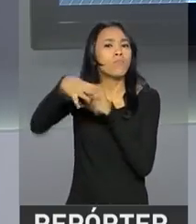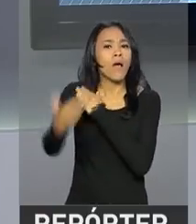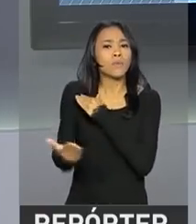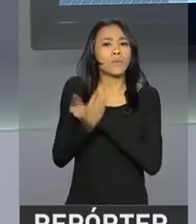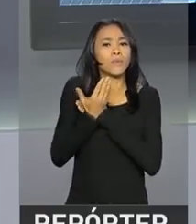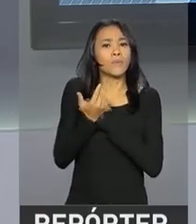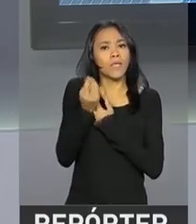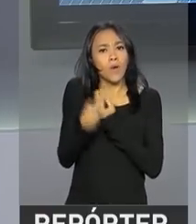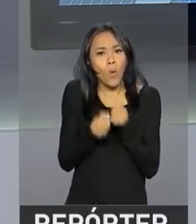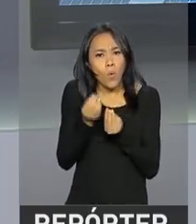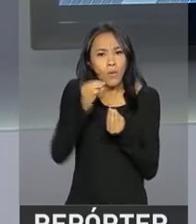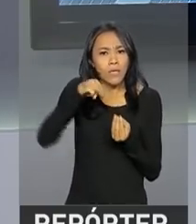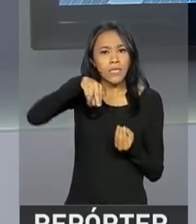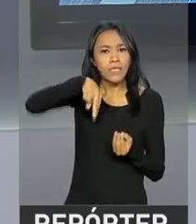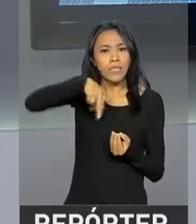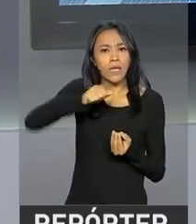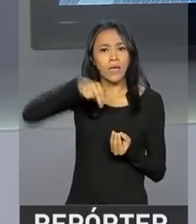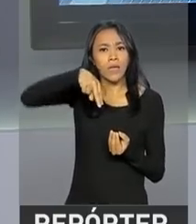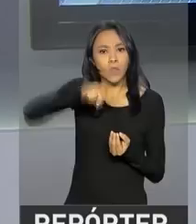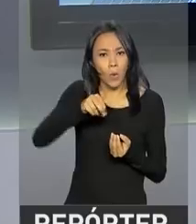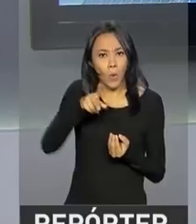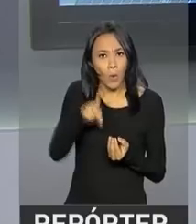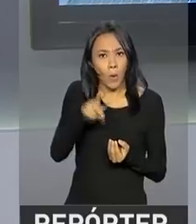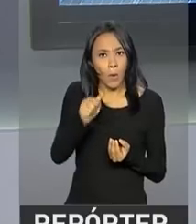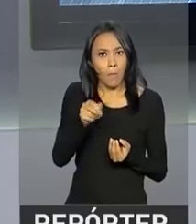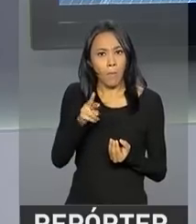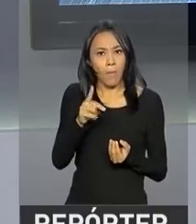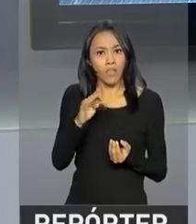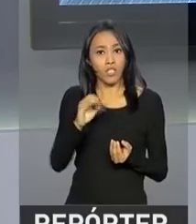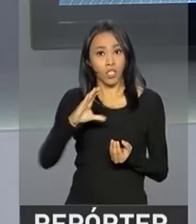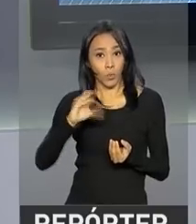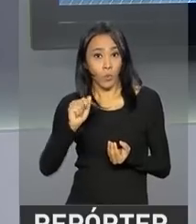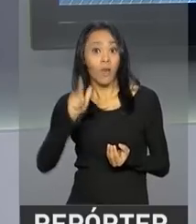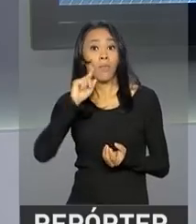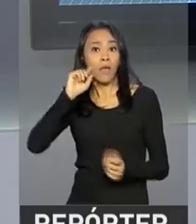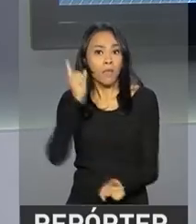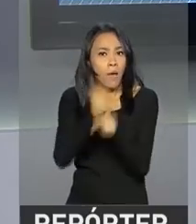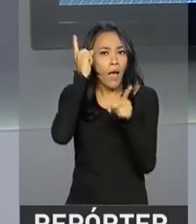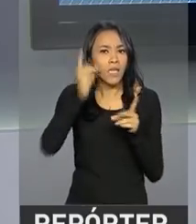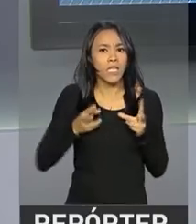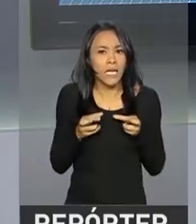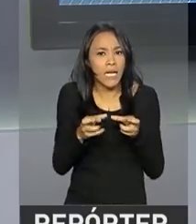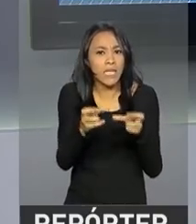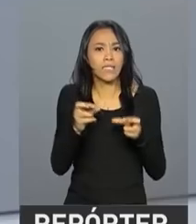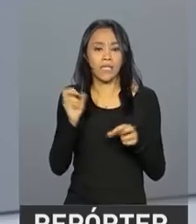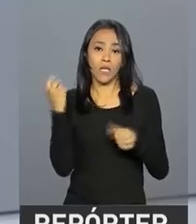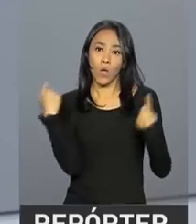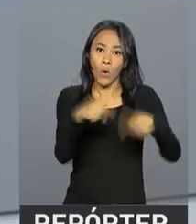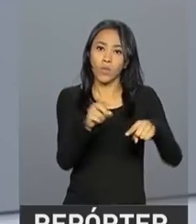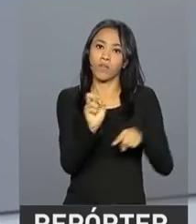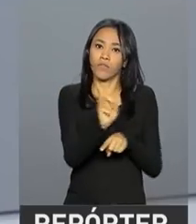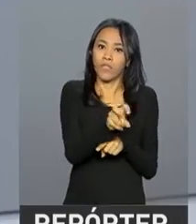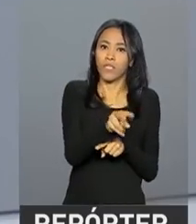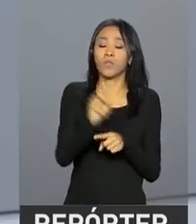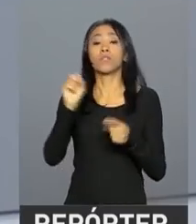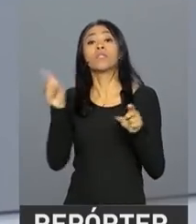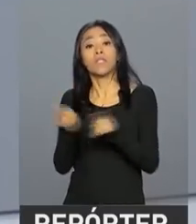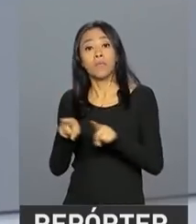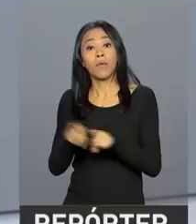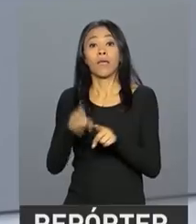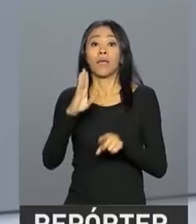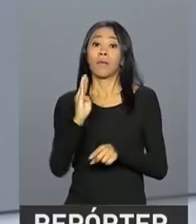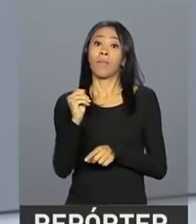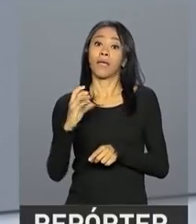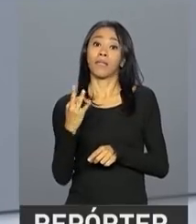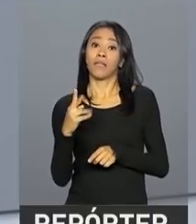a desenvolver nanopartículas para o diagnóstico de câncer e para o combate a vírus e bactérias. E em breve, o país vai